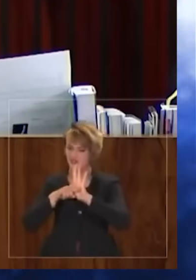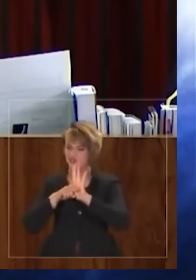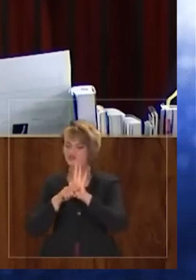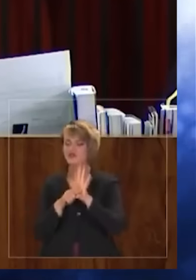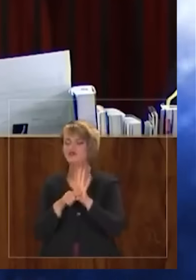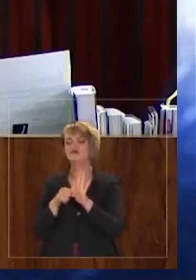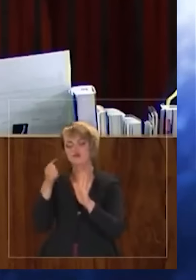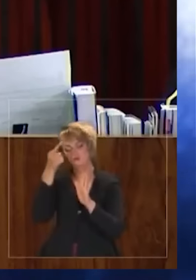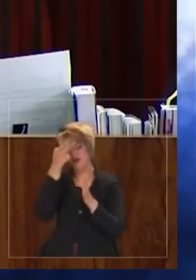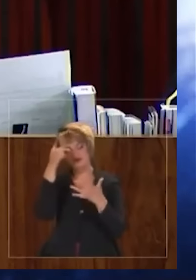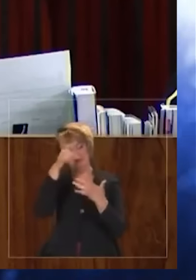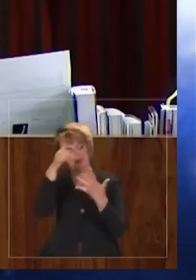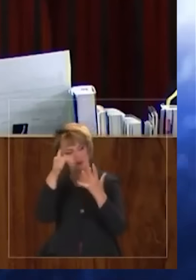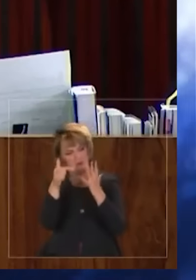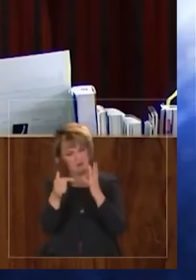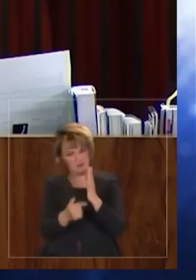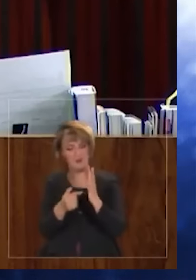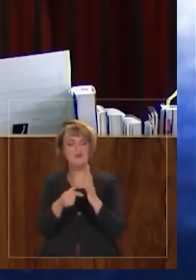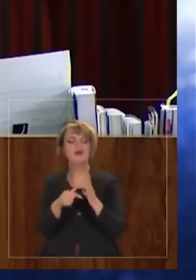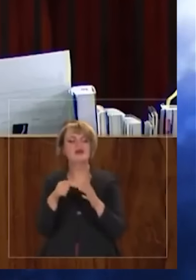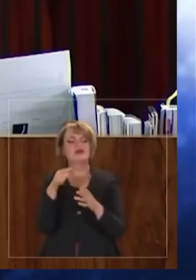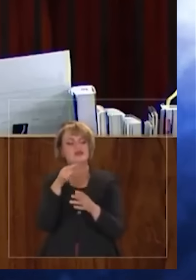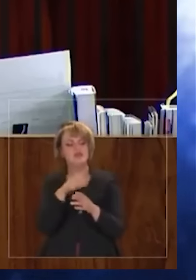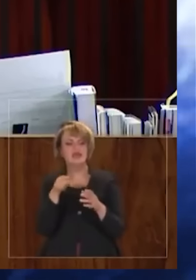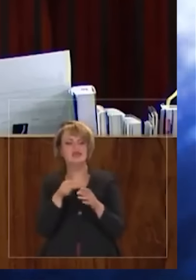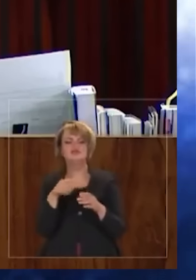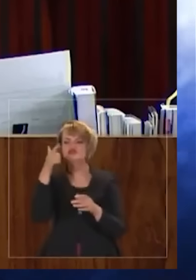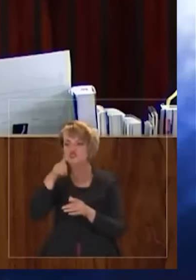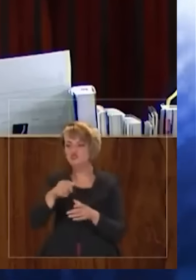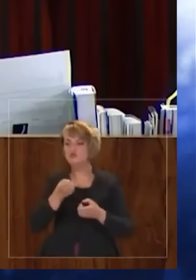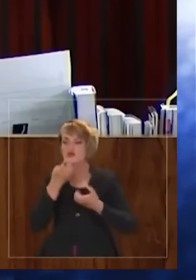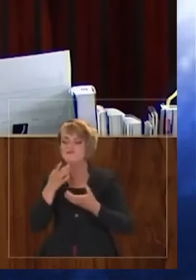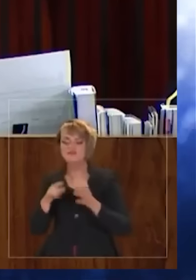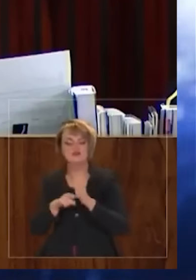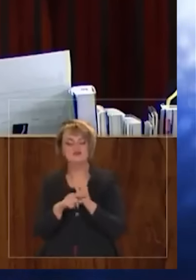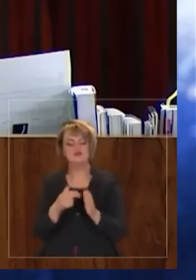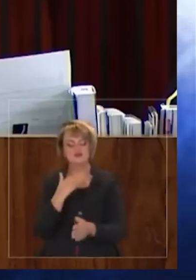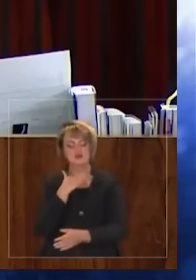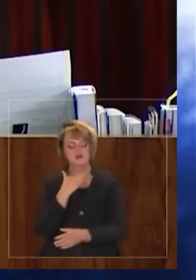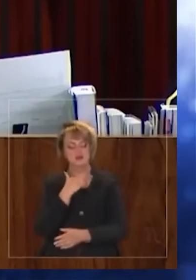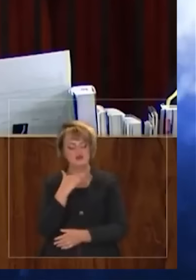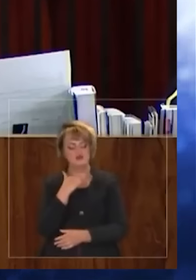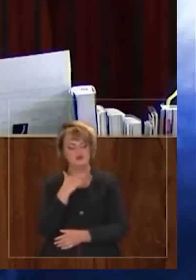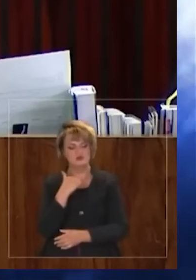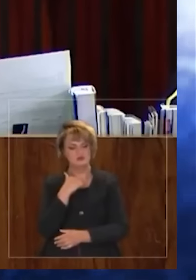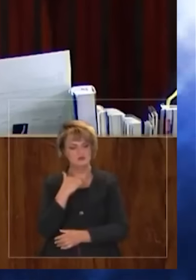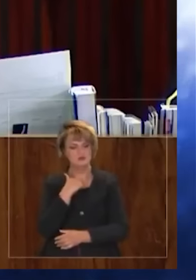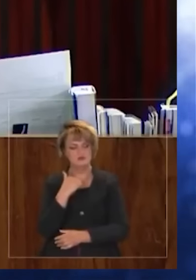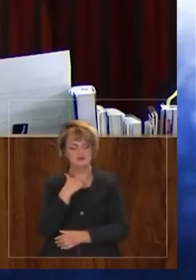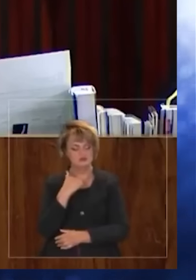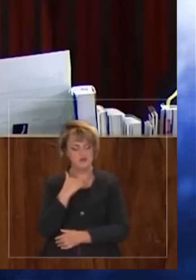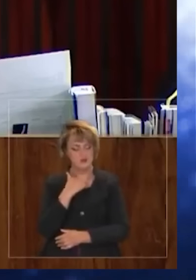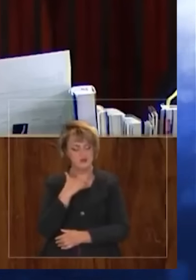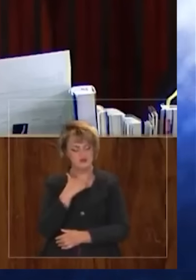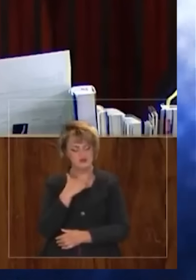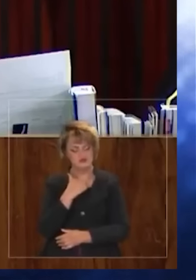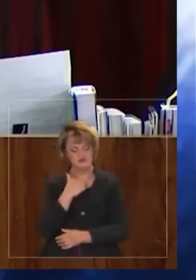os representados determinando que se abstenham de promover novas manifestações sobre os fatos tratados na presente